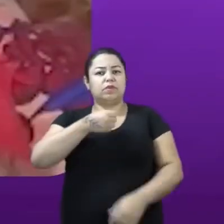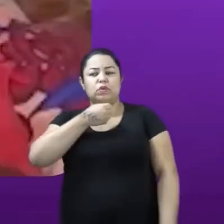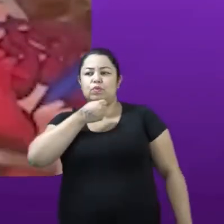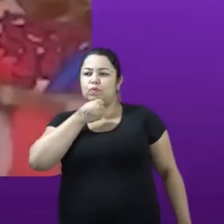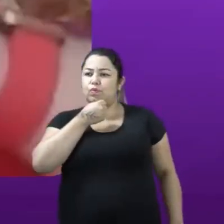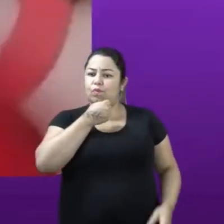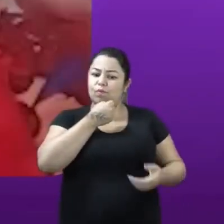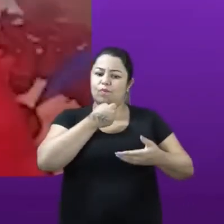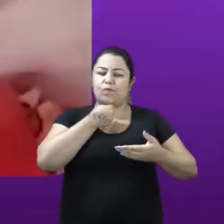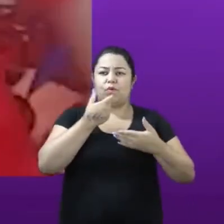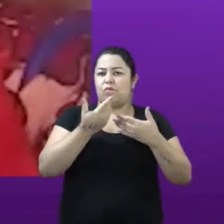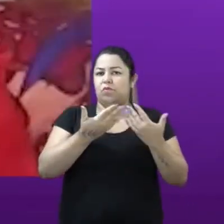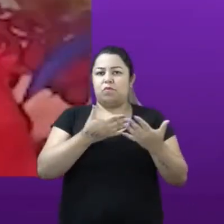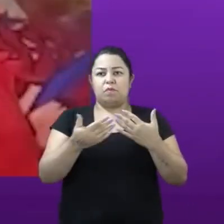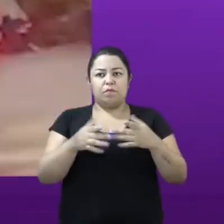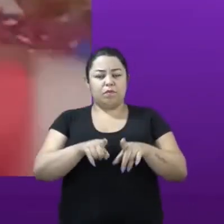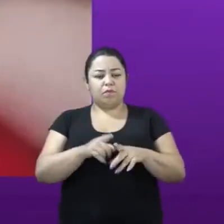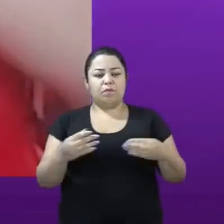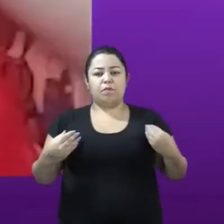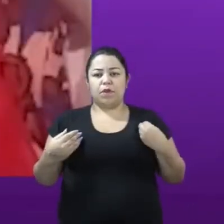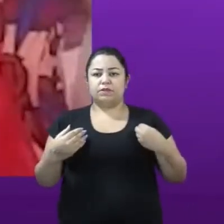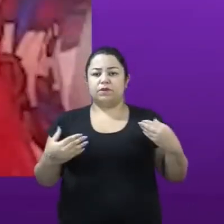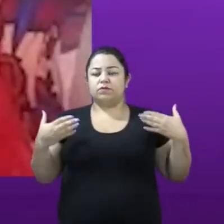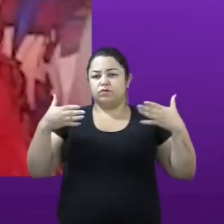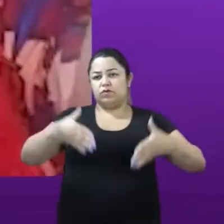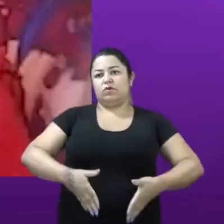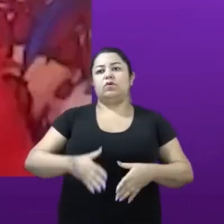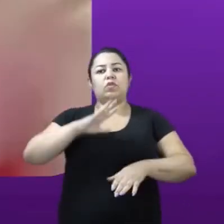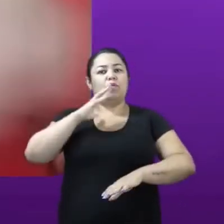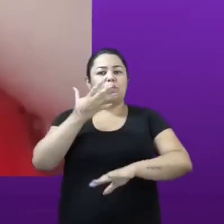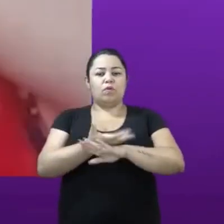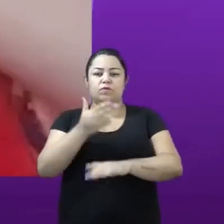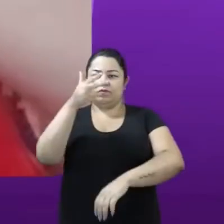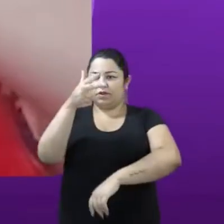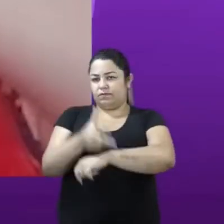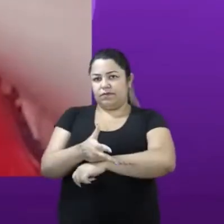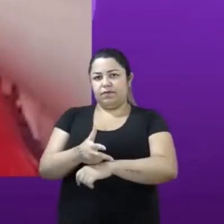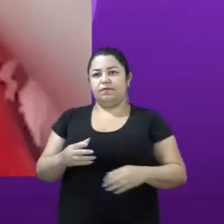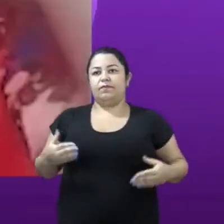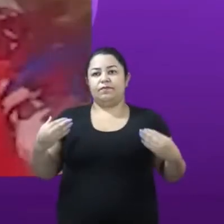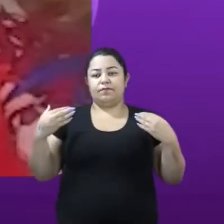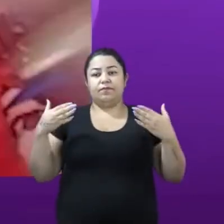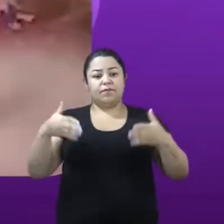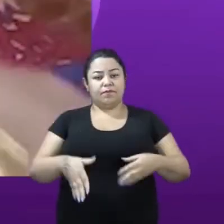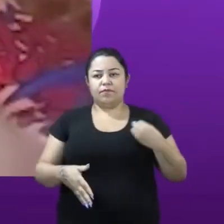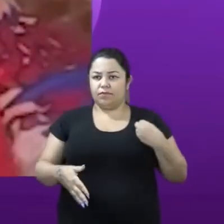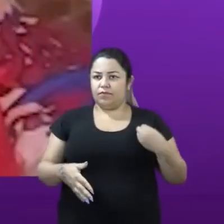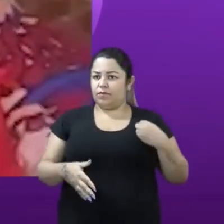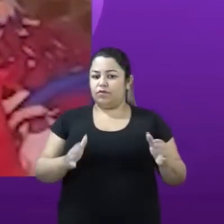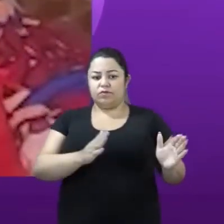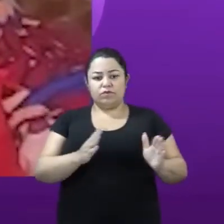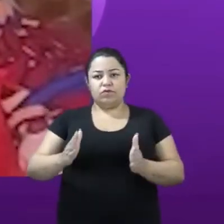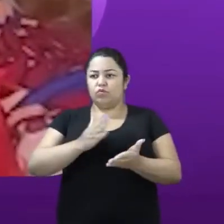entrevista, cada vez que eu vou participar de um podcast, participar de uma gravação, participar de um documentário, cada vez